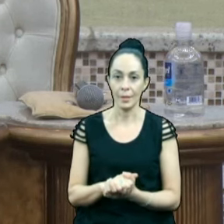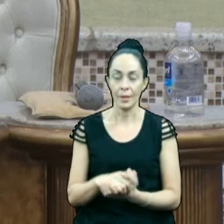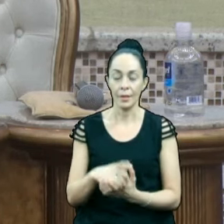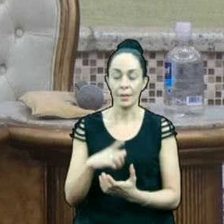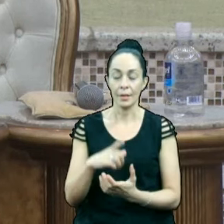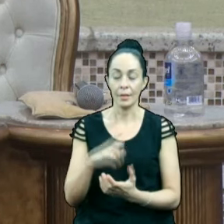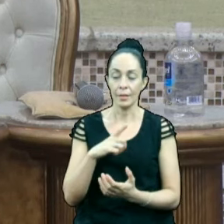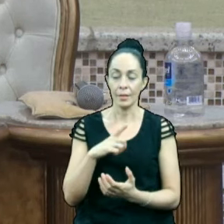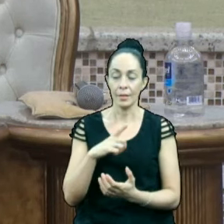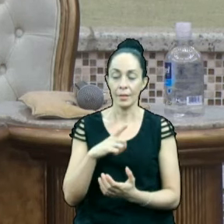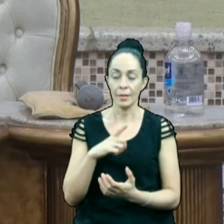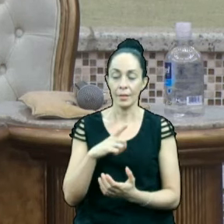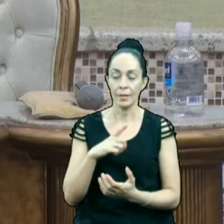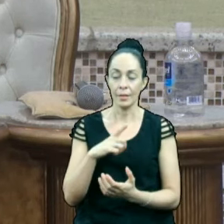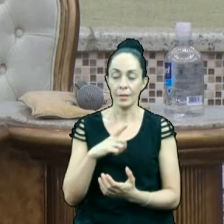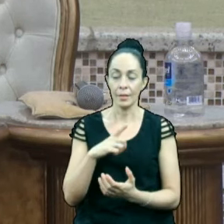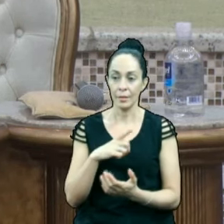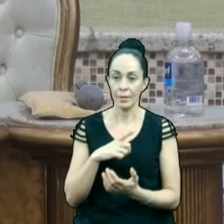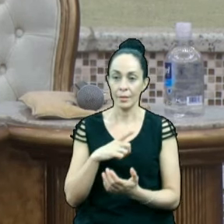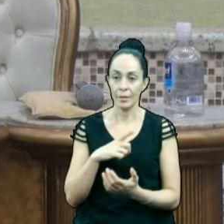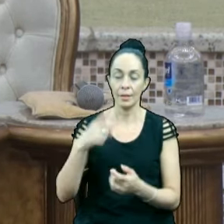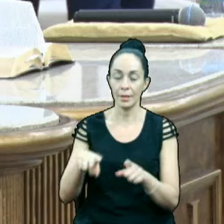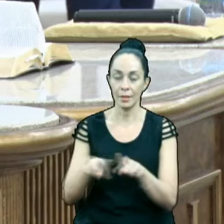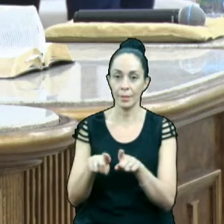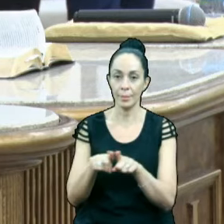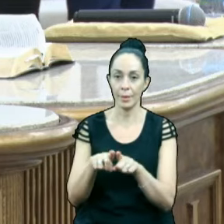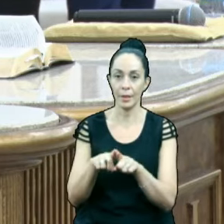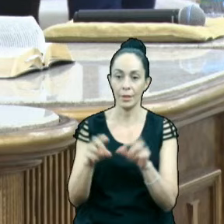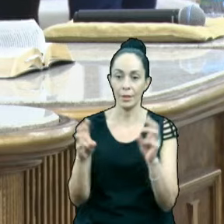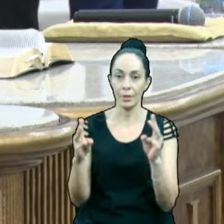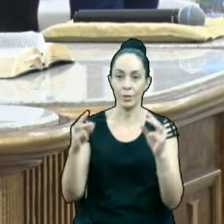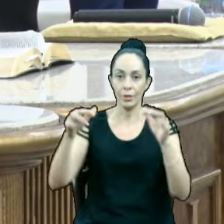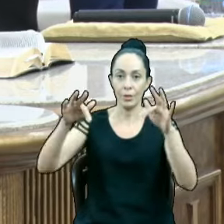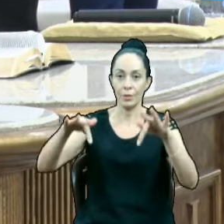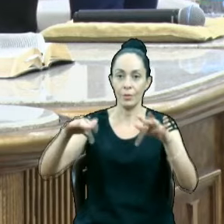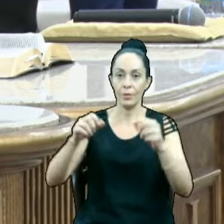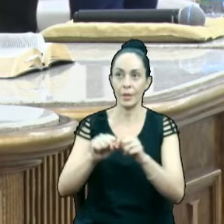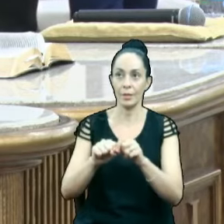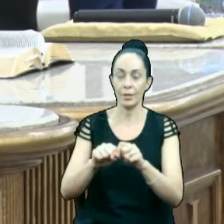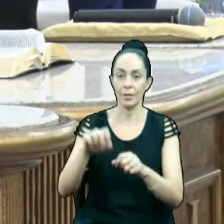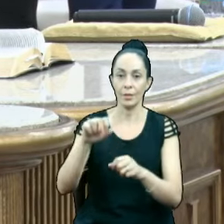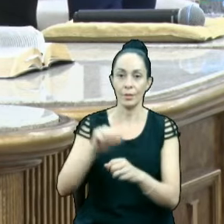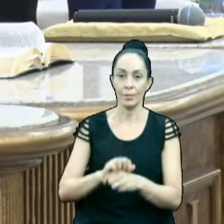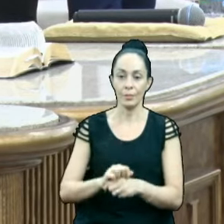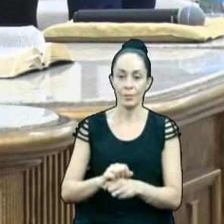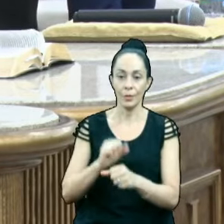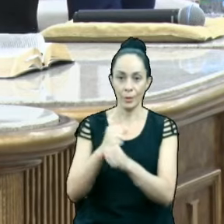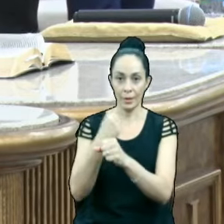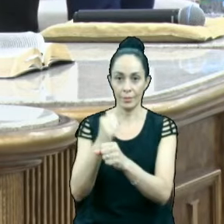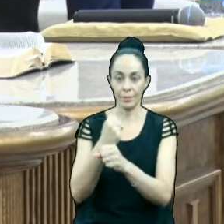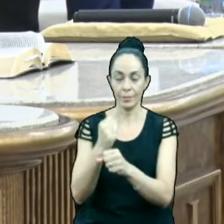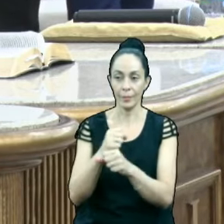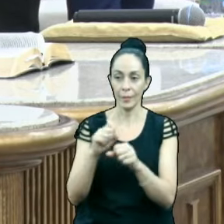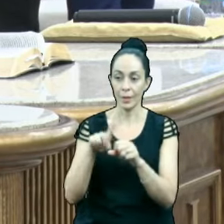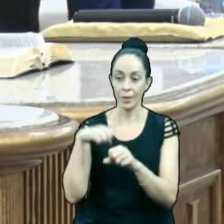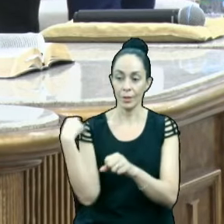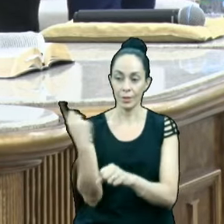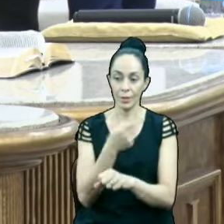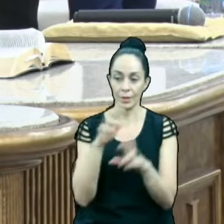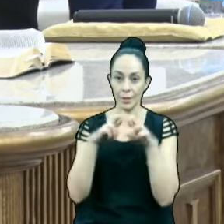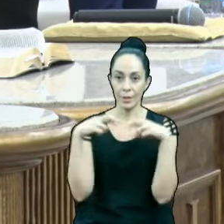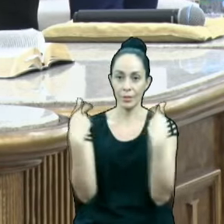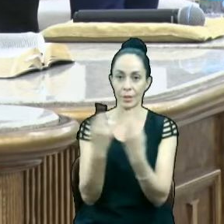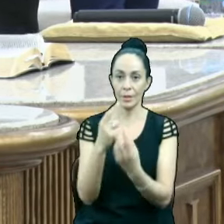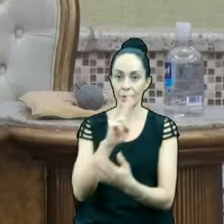seja né É Olá pessoal tudo quanto é que tá junto aqui estaremos em nome de Jesus